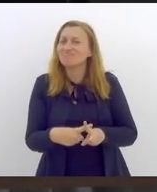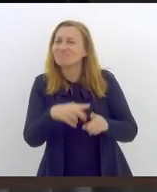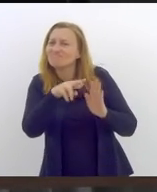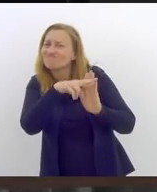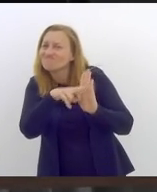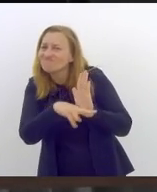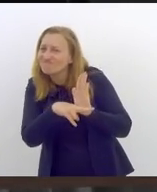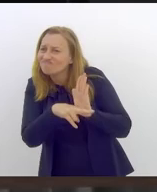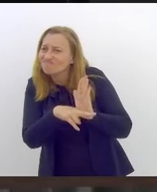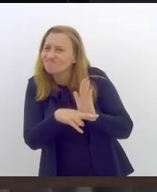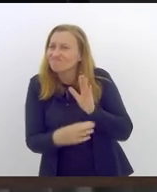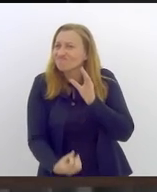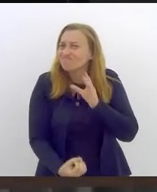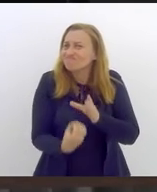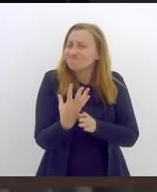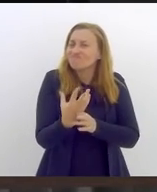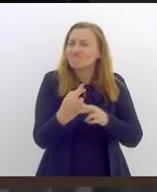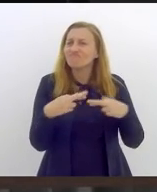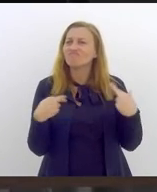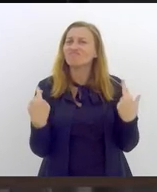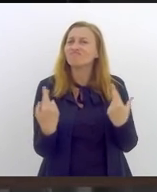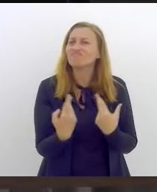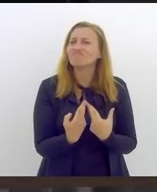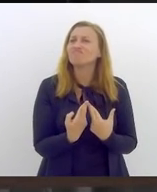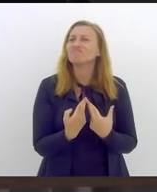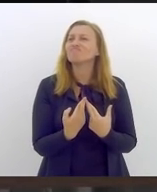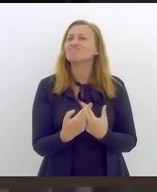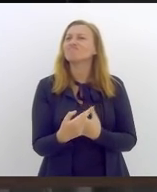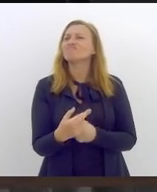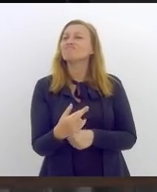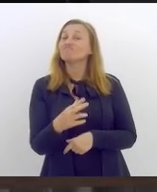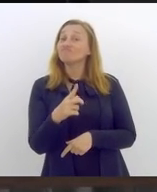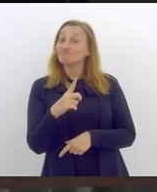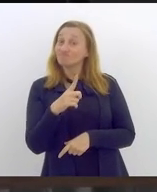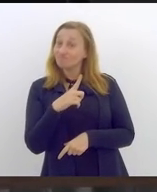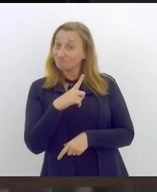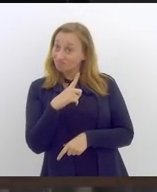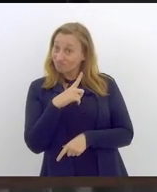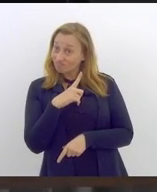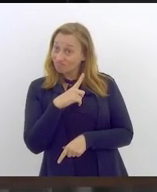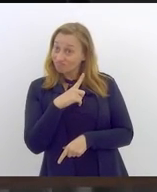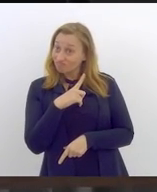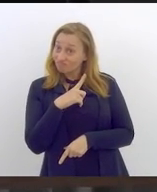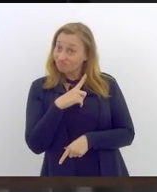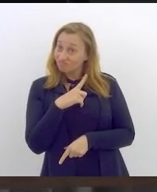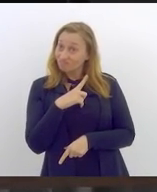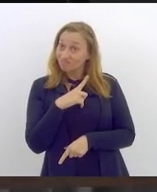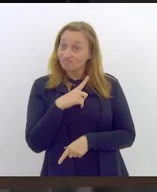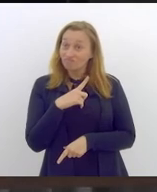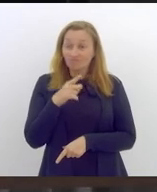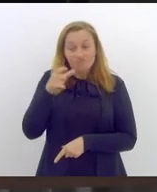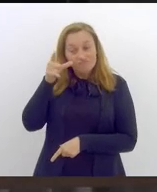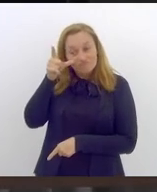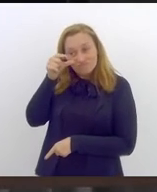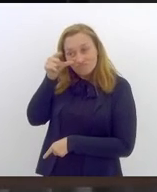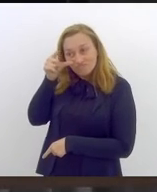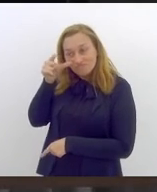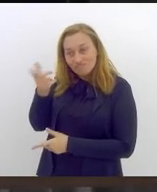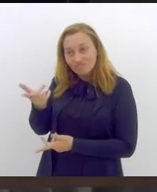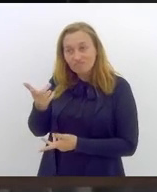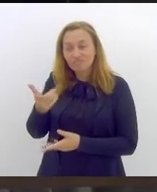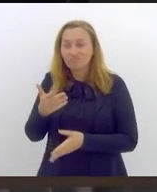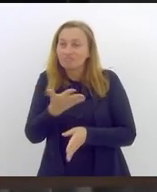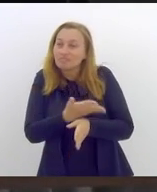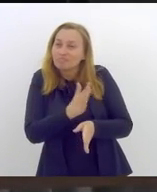que saíram deste encontro tem a intenção de serem colocadas em prática